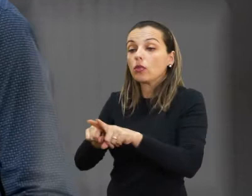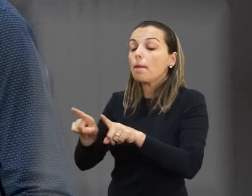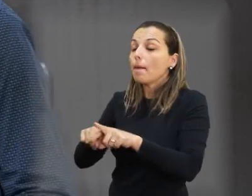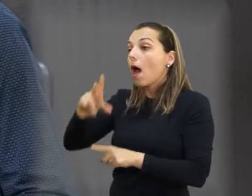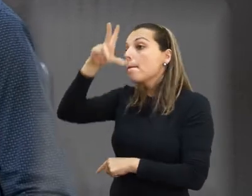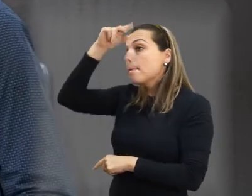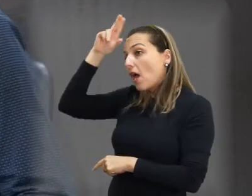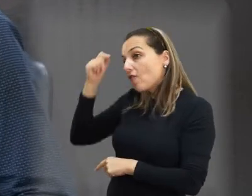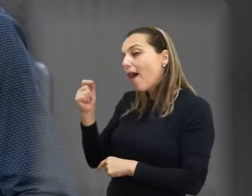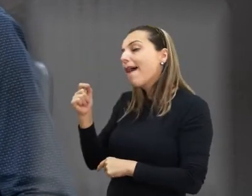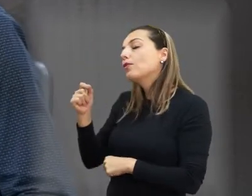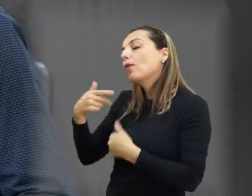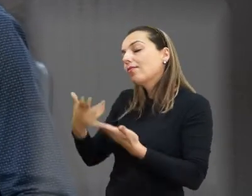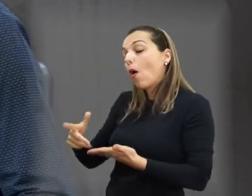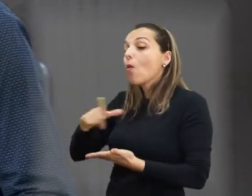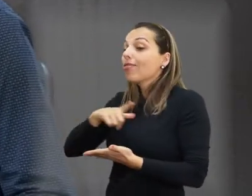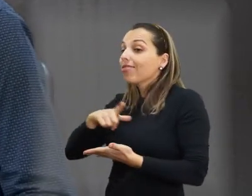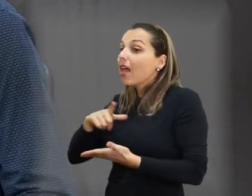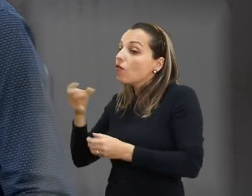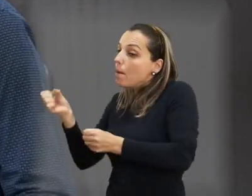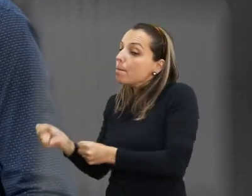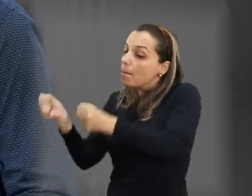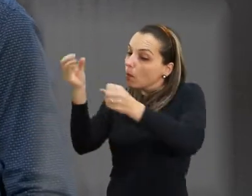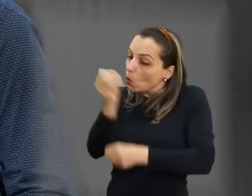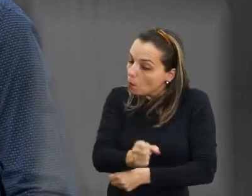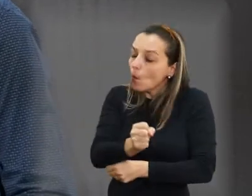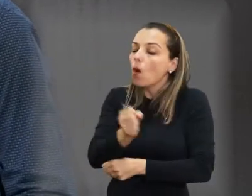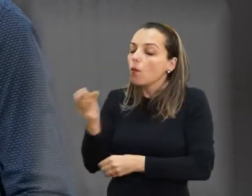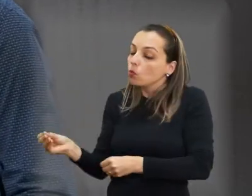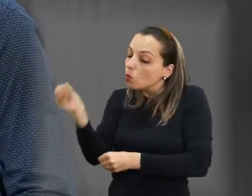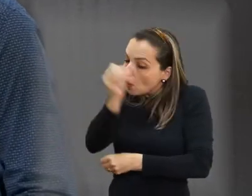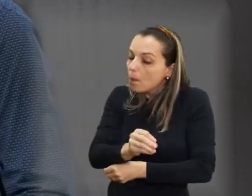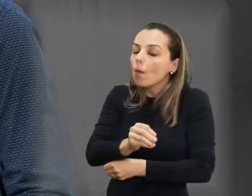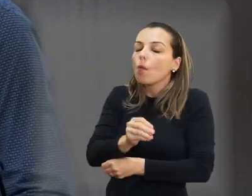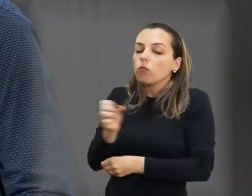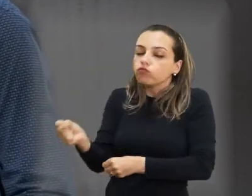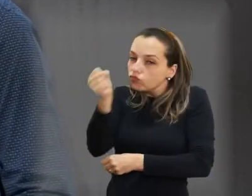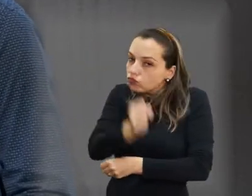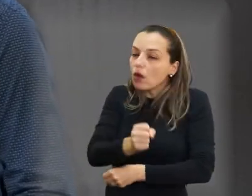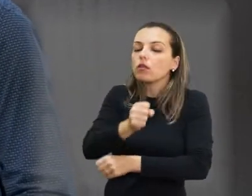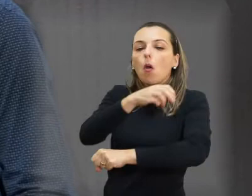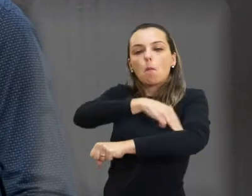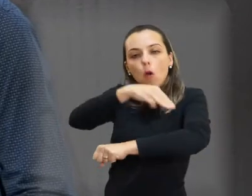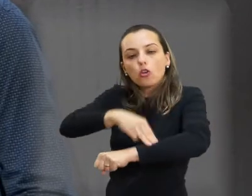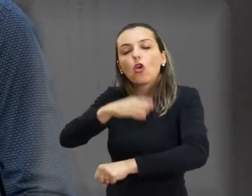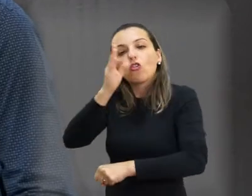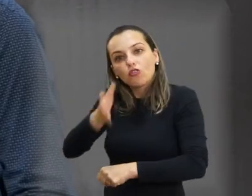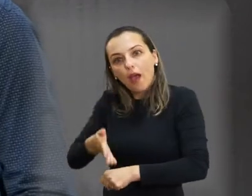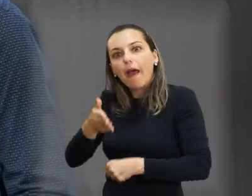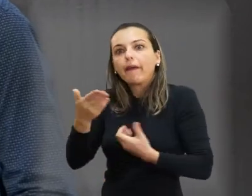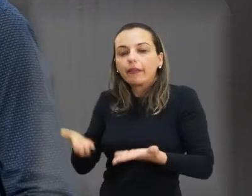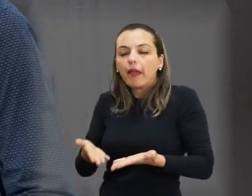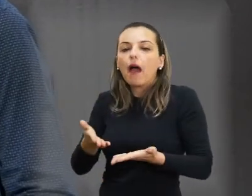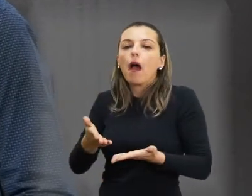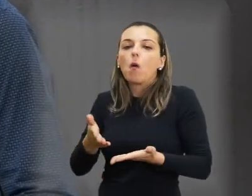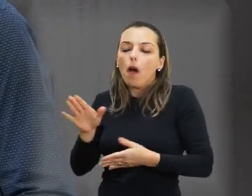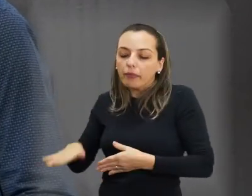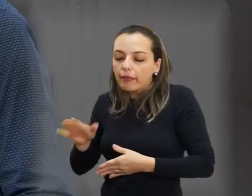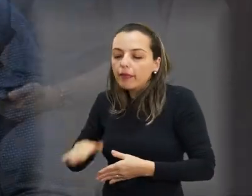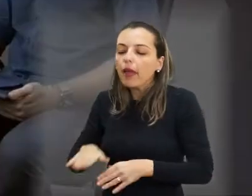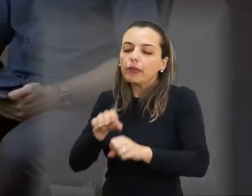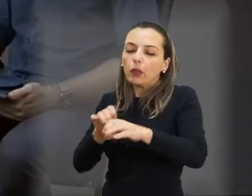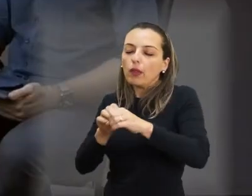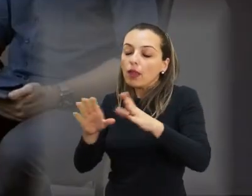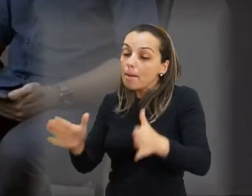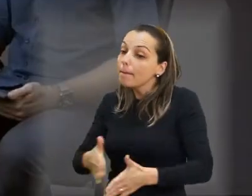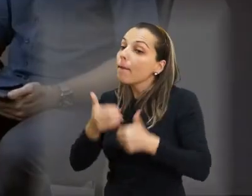2 dias depois já estava voltando com monitor. Então esse é um trabalho excepcional para que nossas crianças tenham realmente uma melhor educação na nossa cidade, né? E A